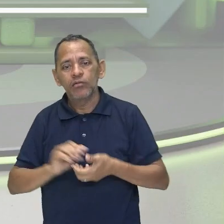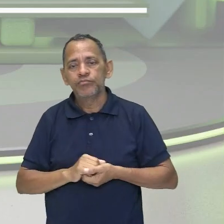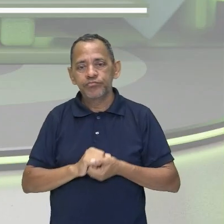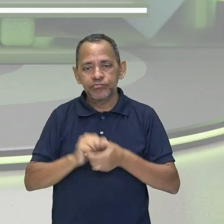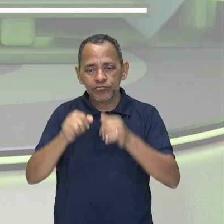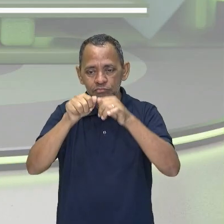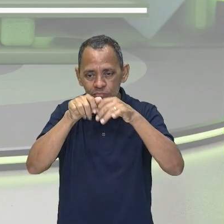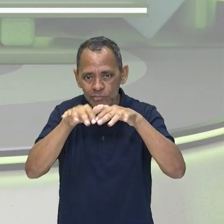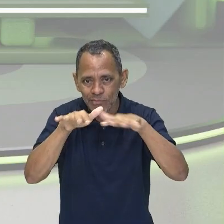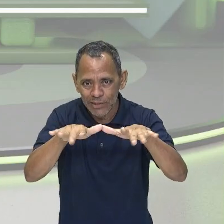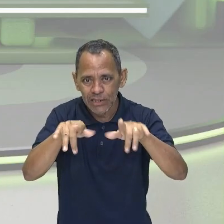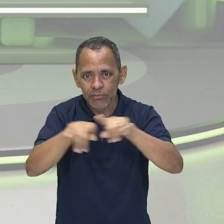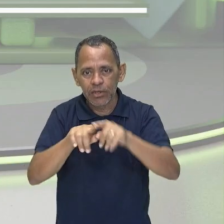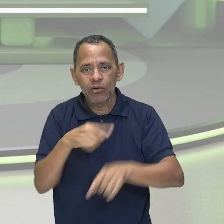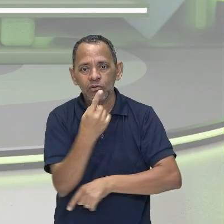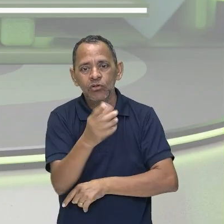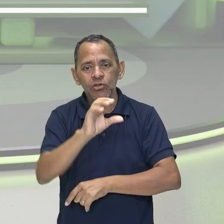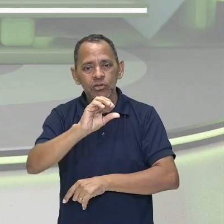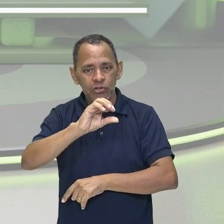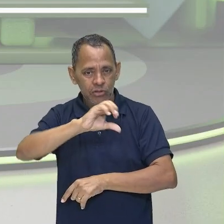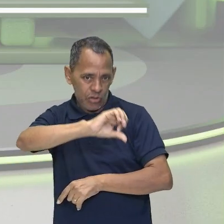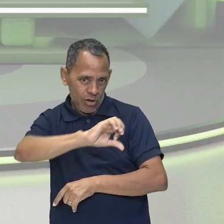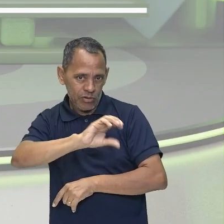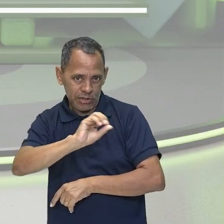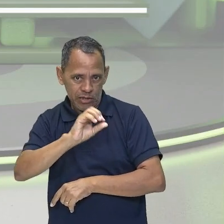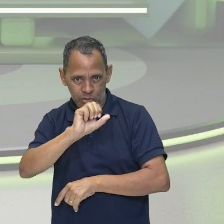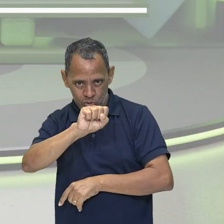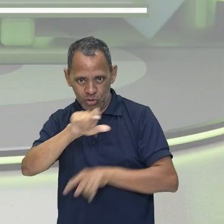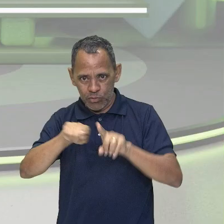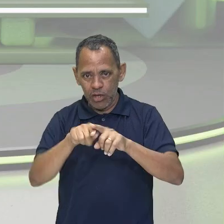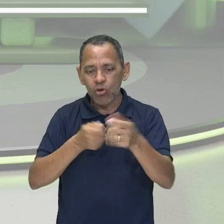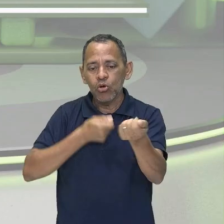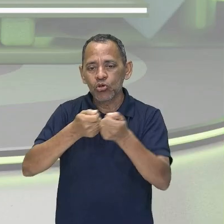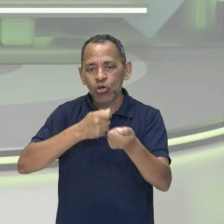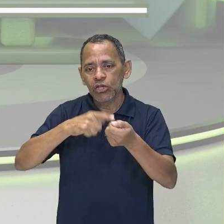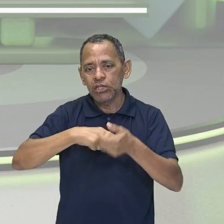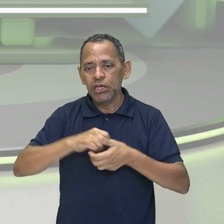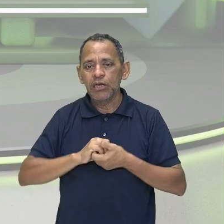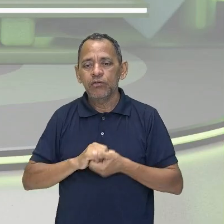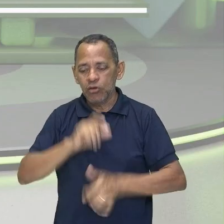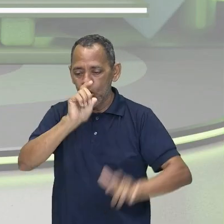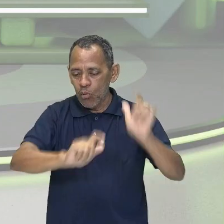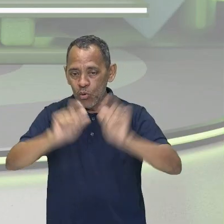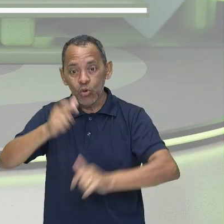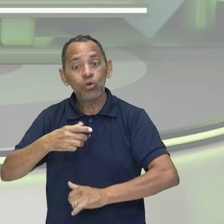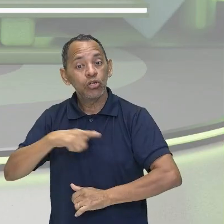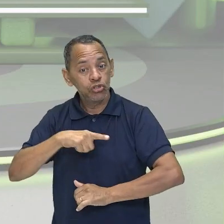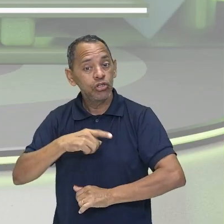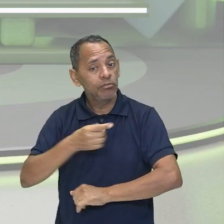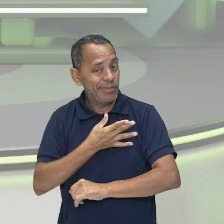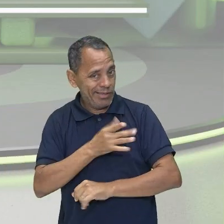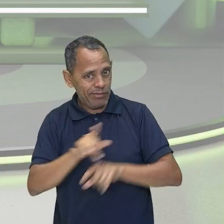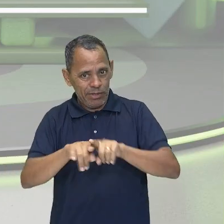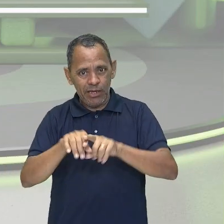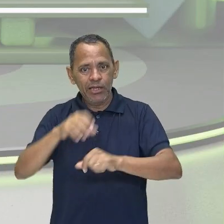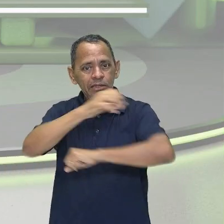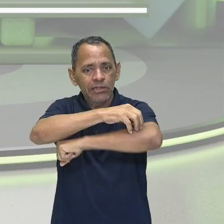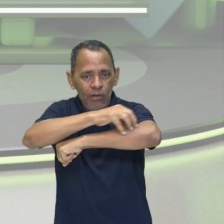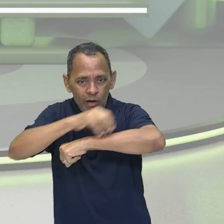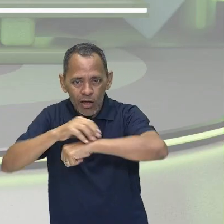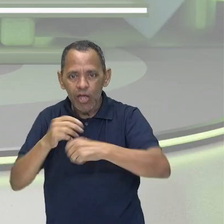em 1908, que só foi controlada quando a população, por medo da varíola, procurou se